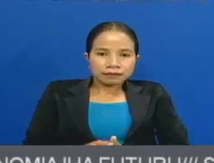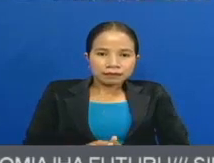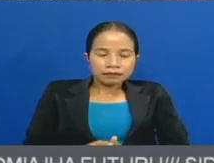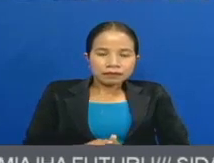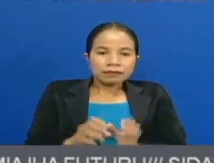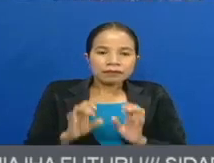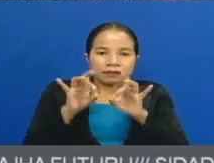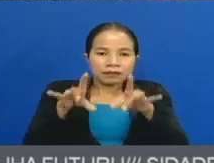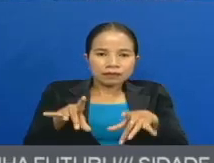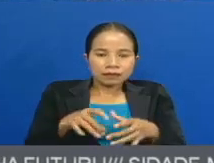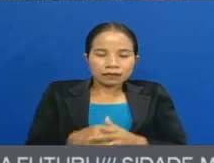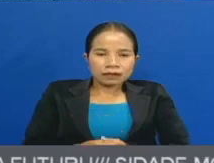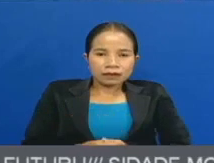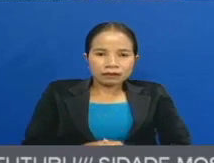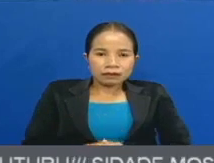Austrália,